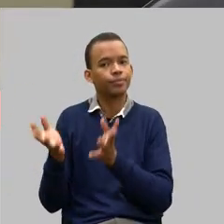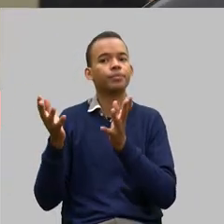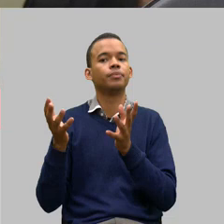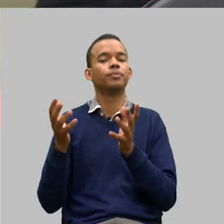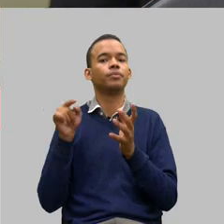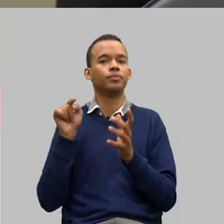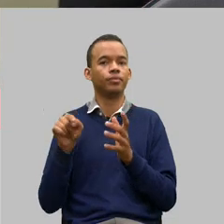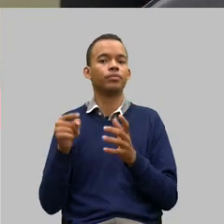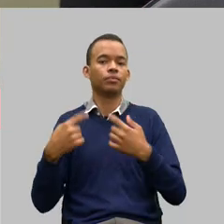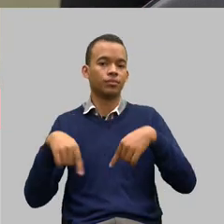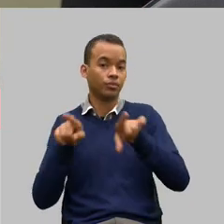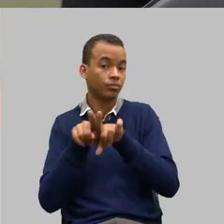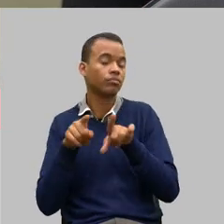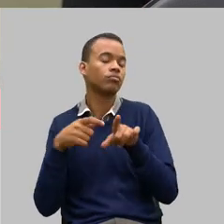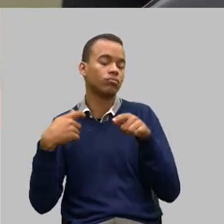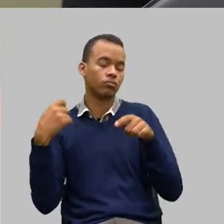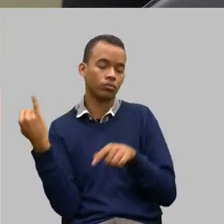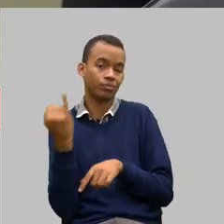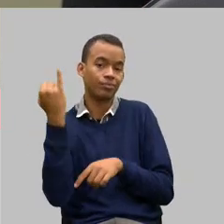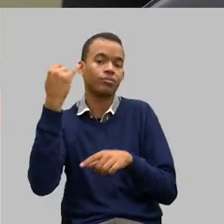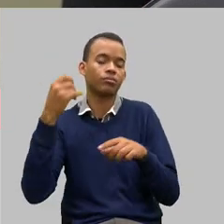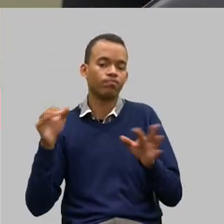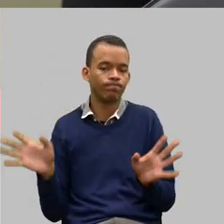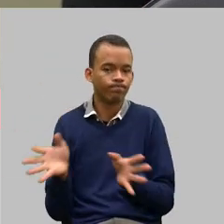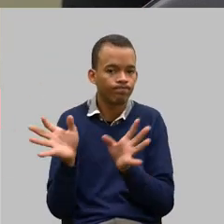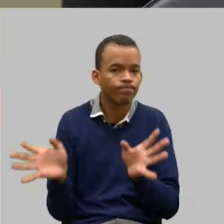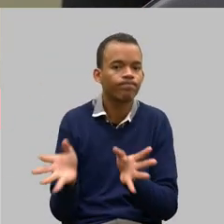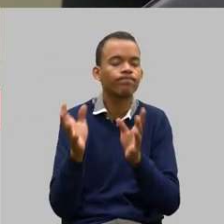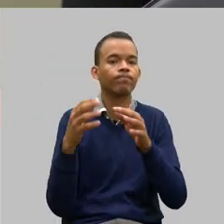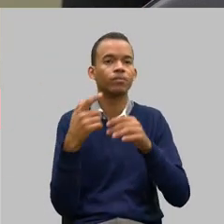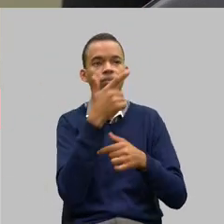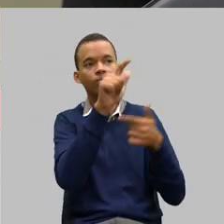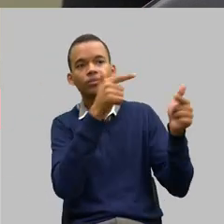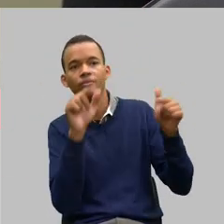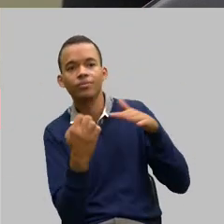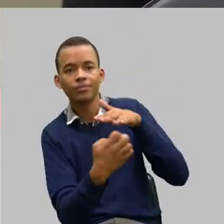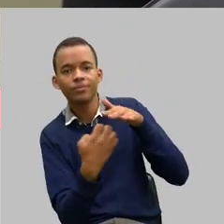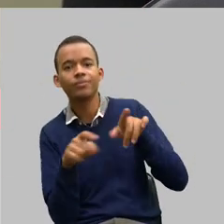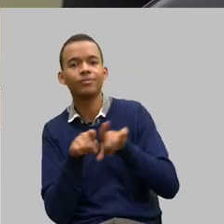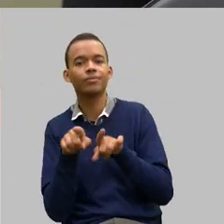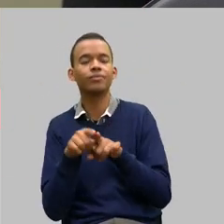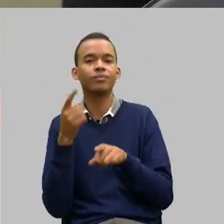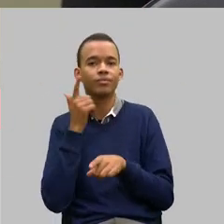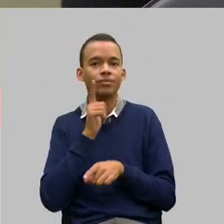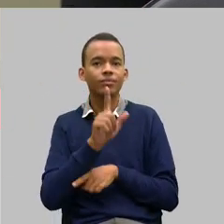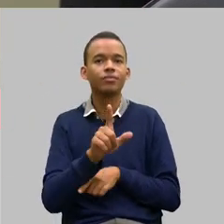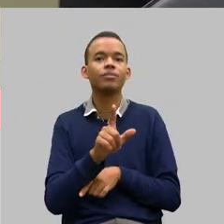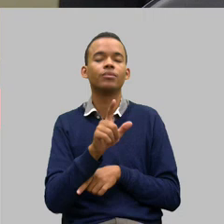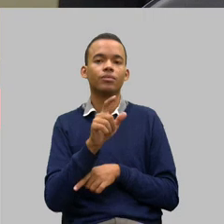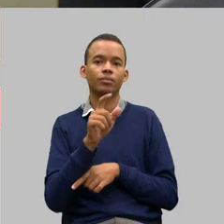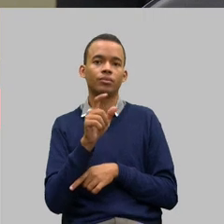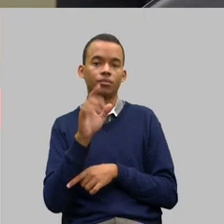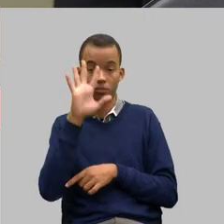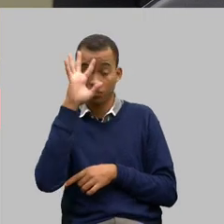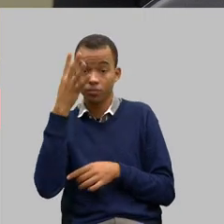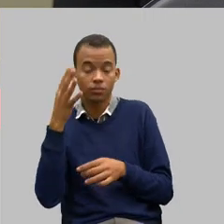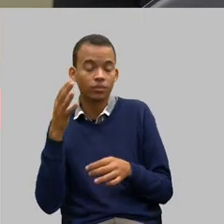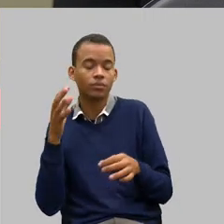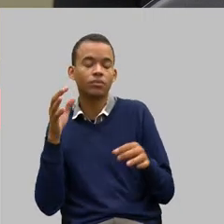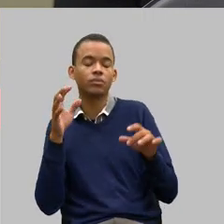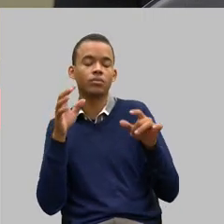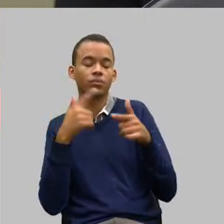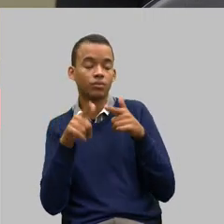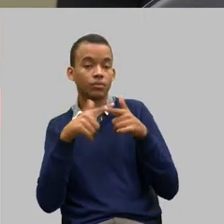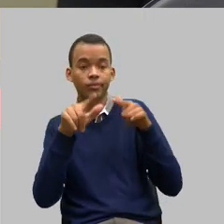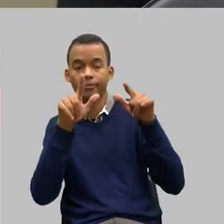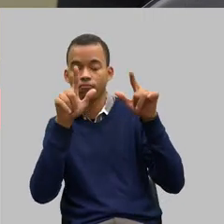esse tipo de iniciativa para que a gente possa ter eh um esse gargalo Eh solucionado Ou amenizado